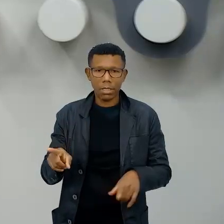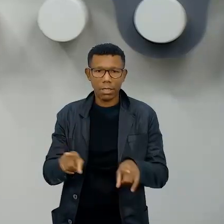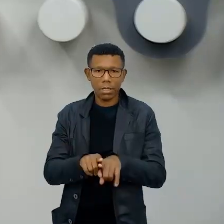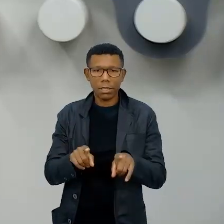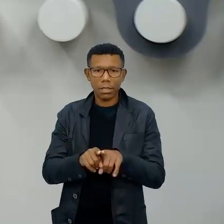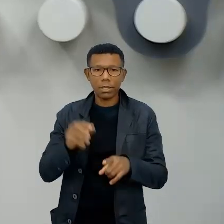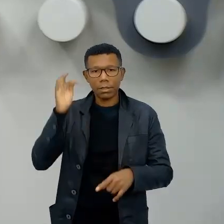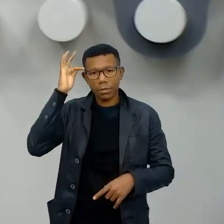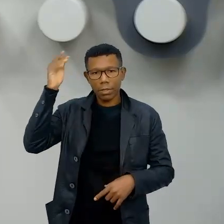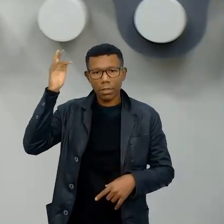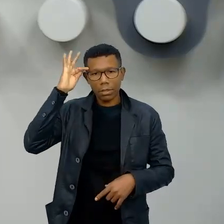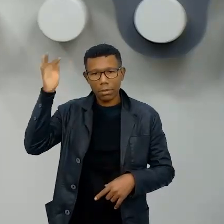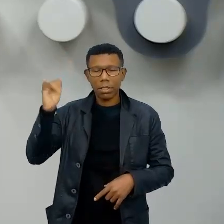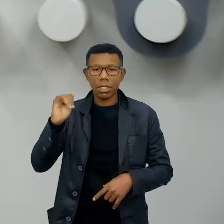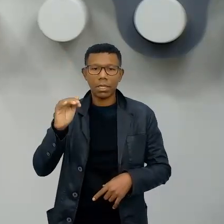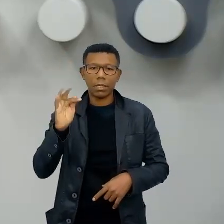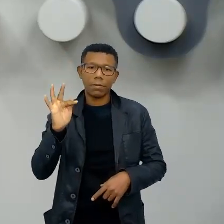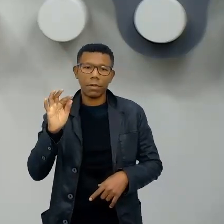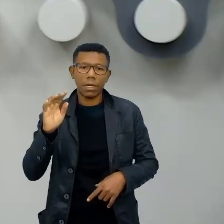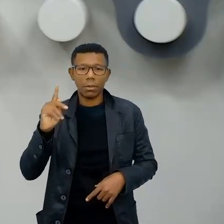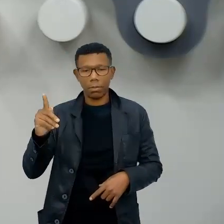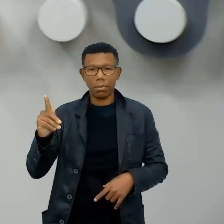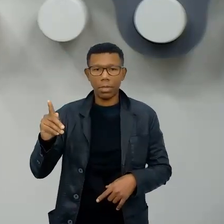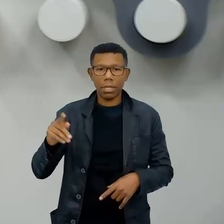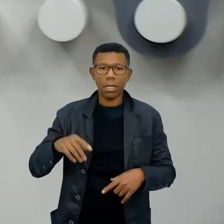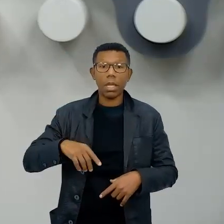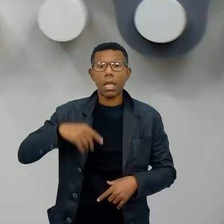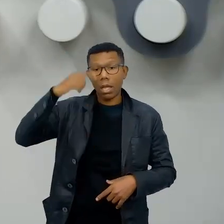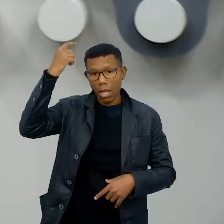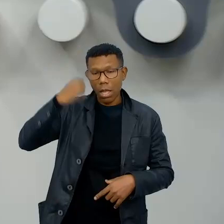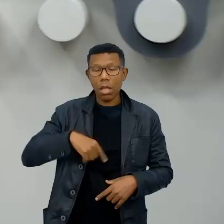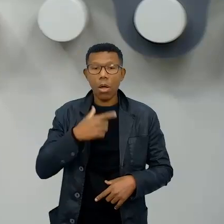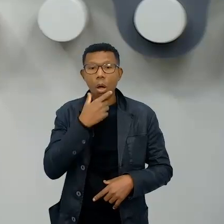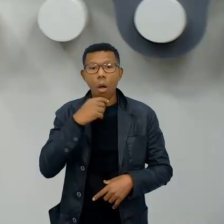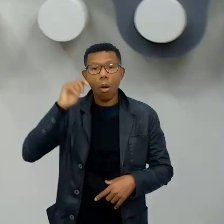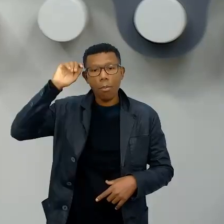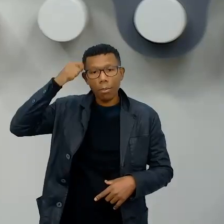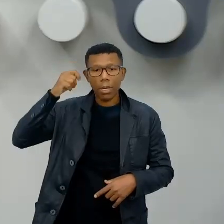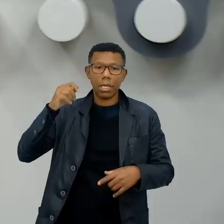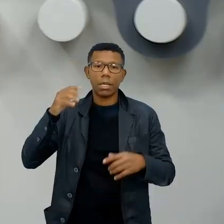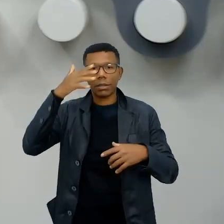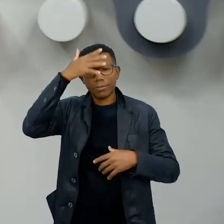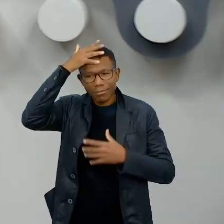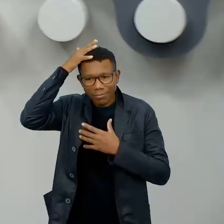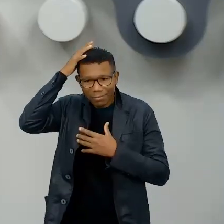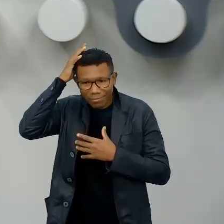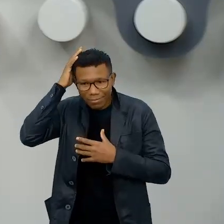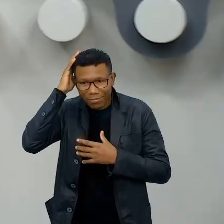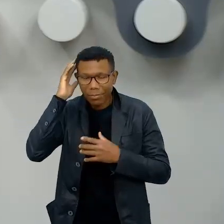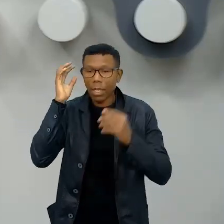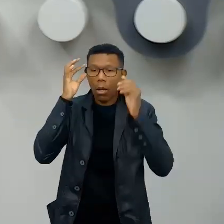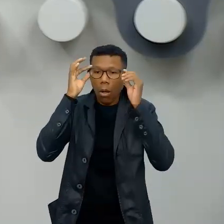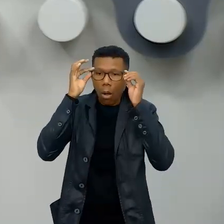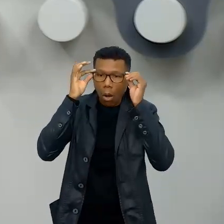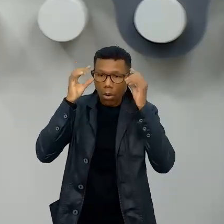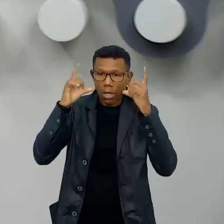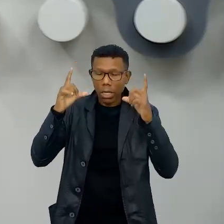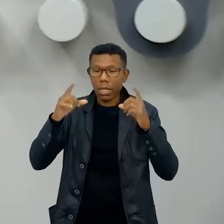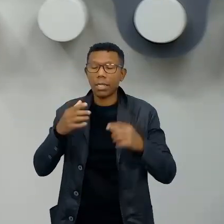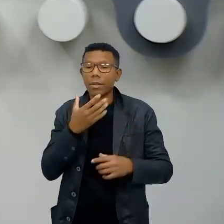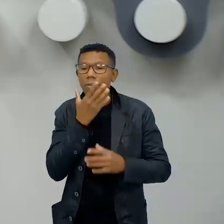IFAP, fazendo a minha autodescrição. Sou um homem preto, careca, uso óculos grandes, barbas grisalhas, uma